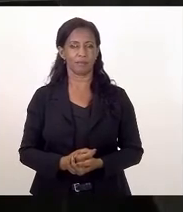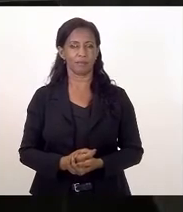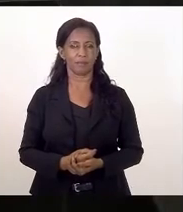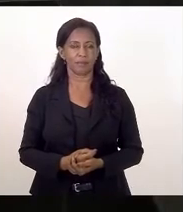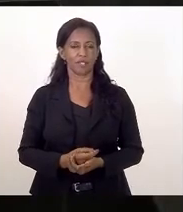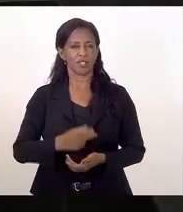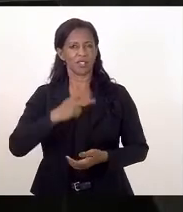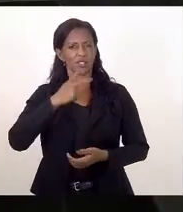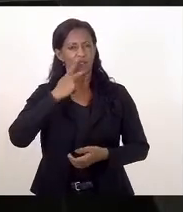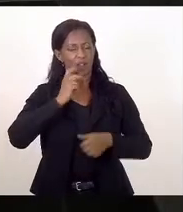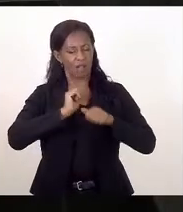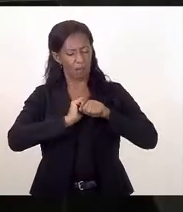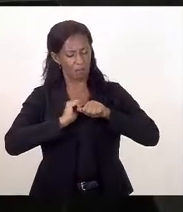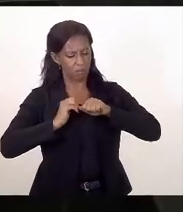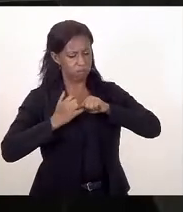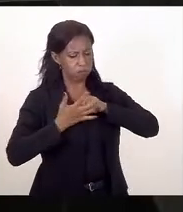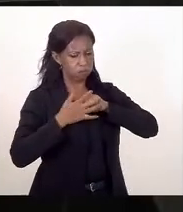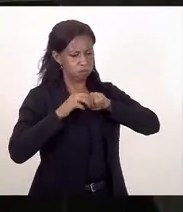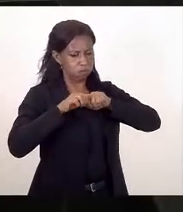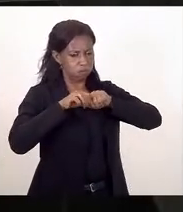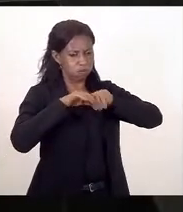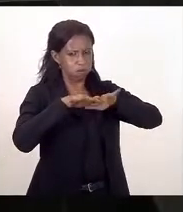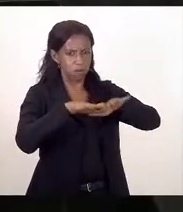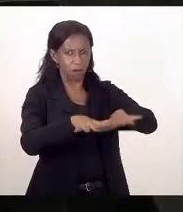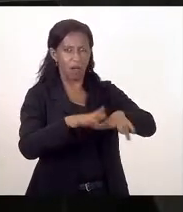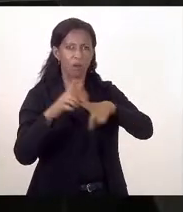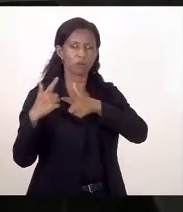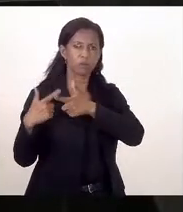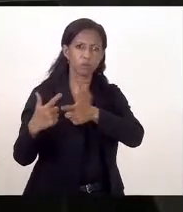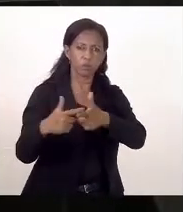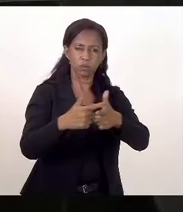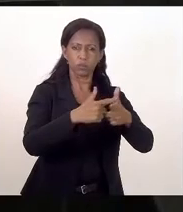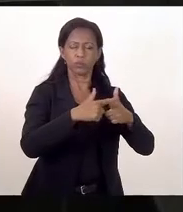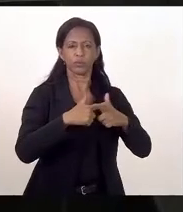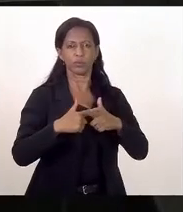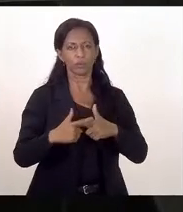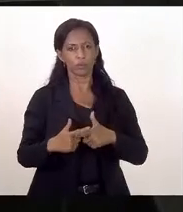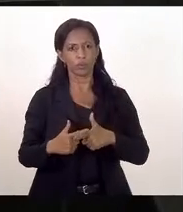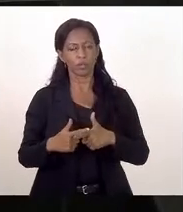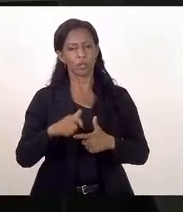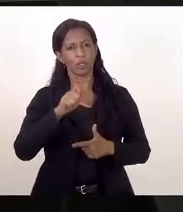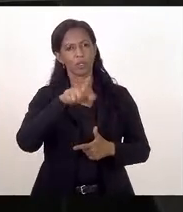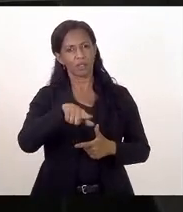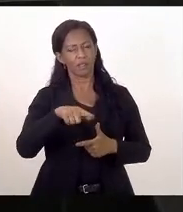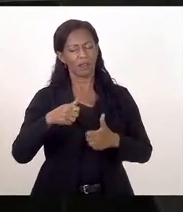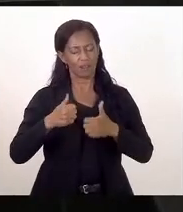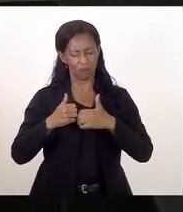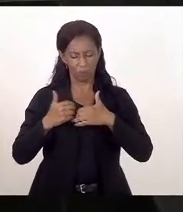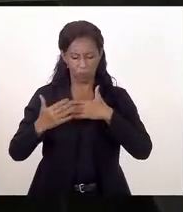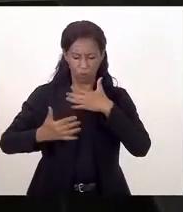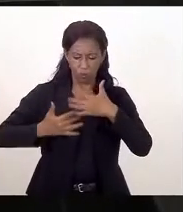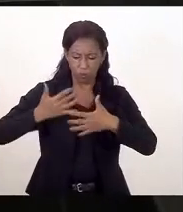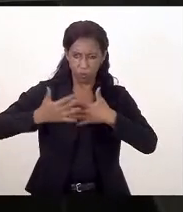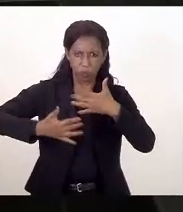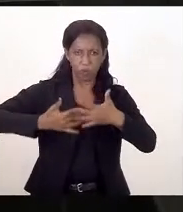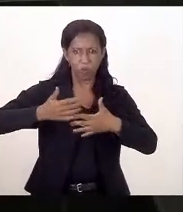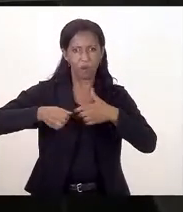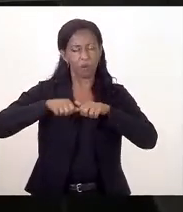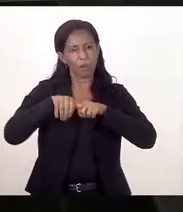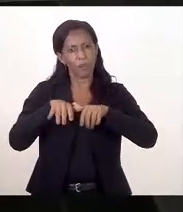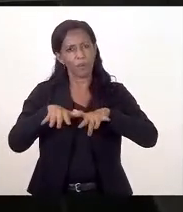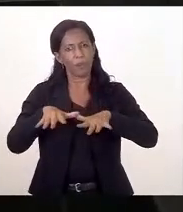pandemia na intensidade que ela vem acudindo